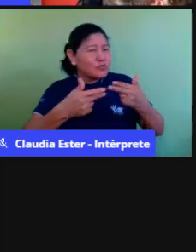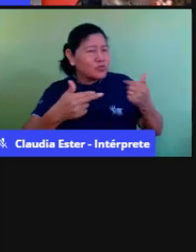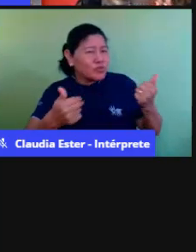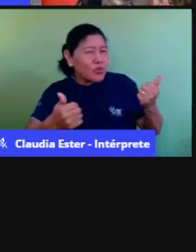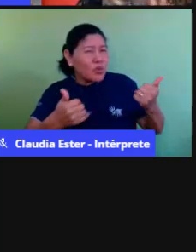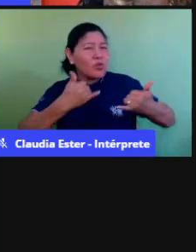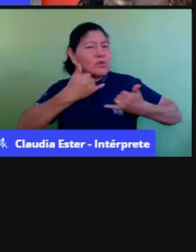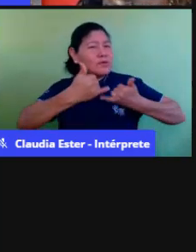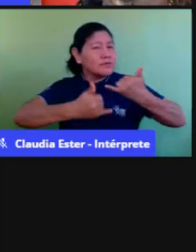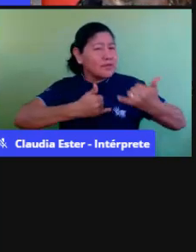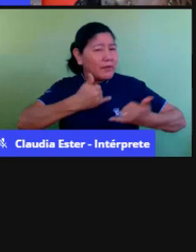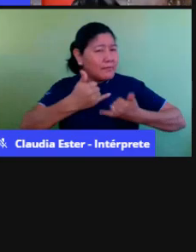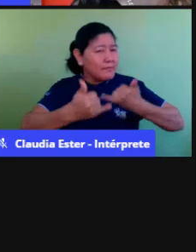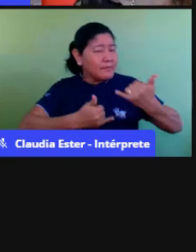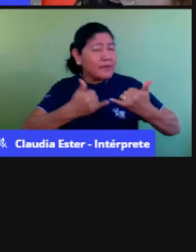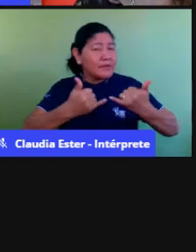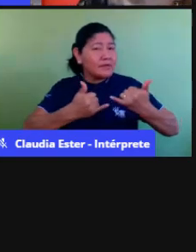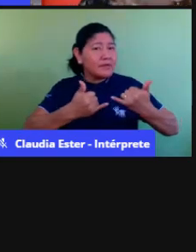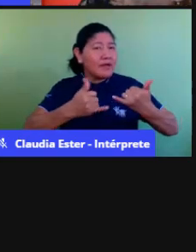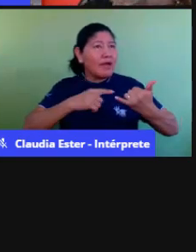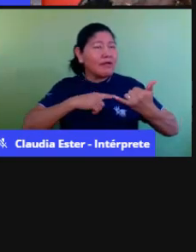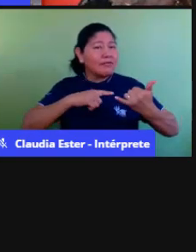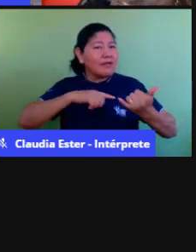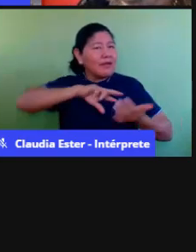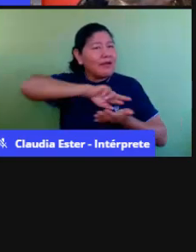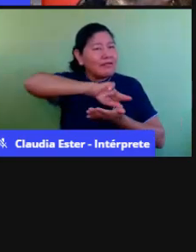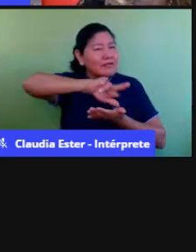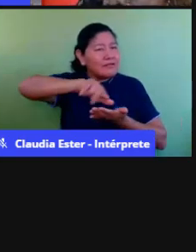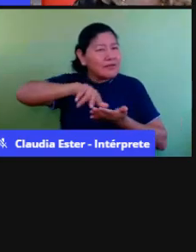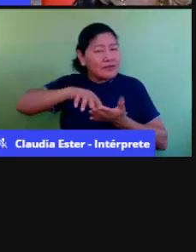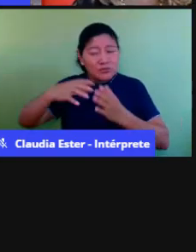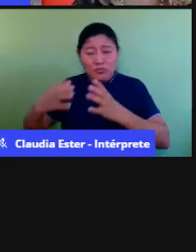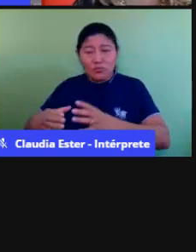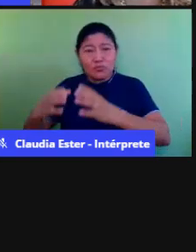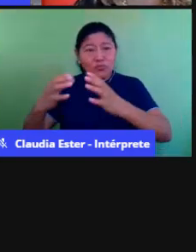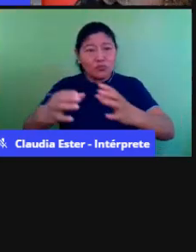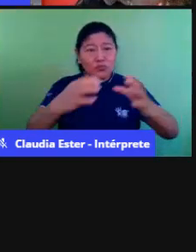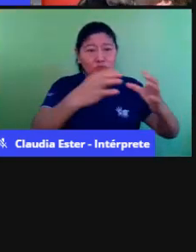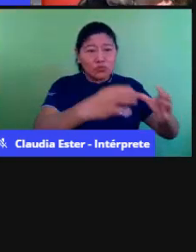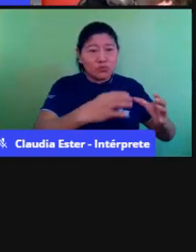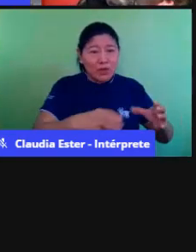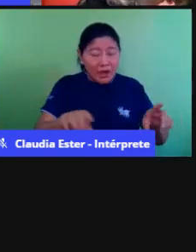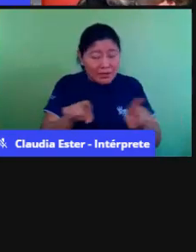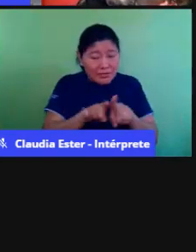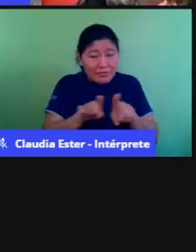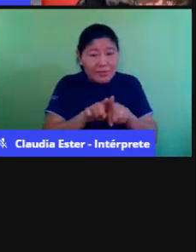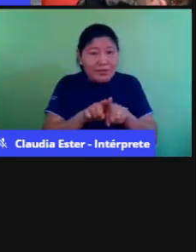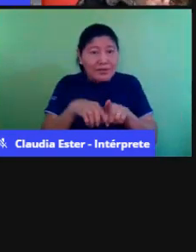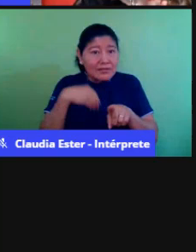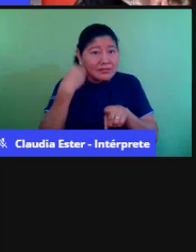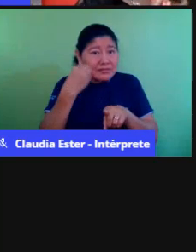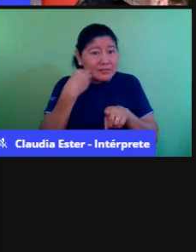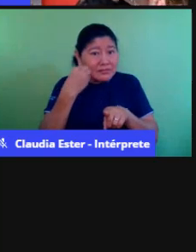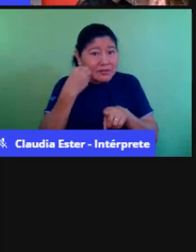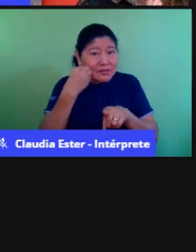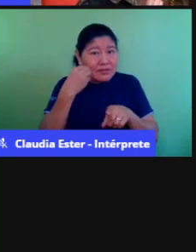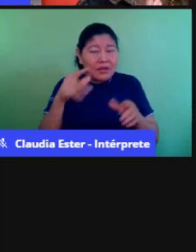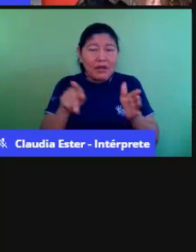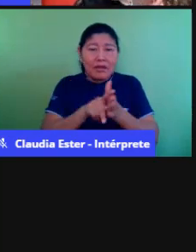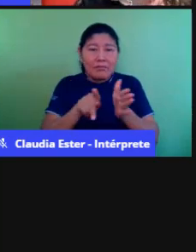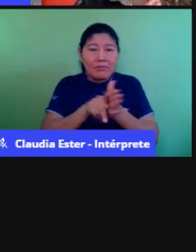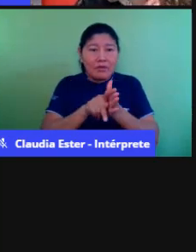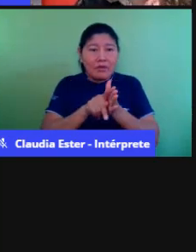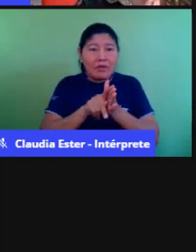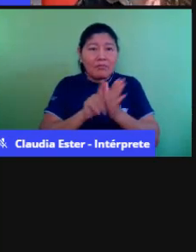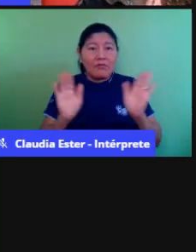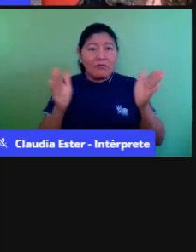nós podemos lembrar os campos de experiências, que são eixos organizadores do currículo da educação infantil,